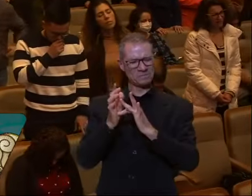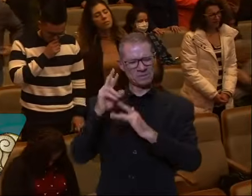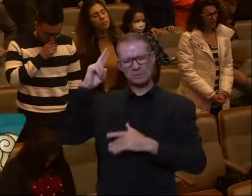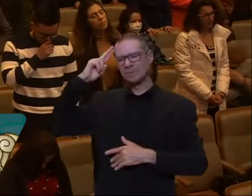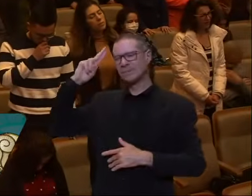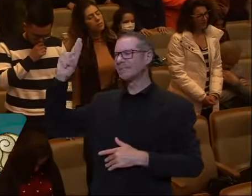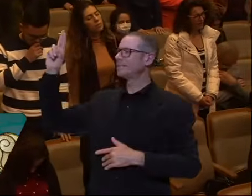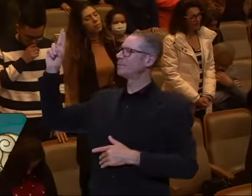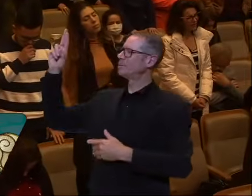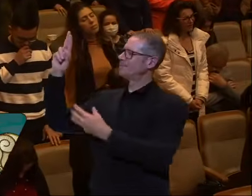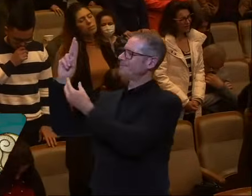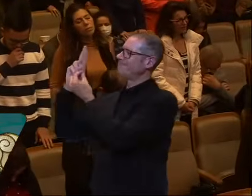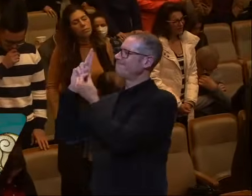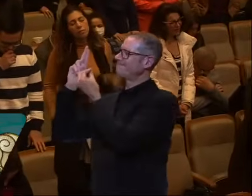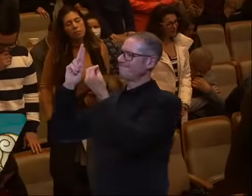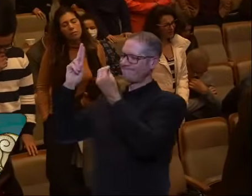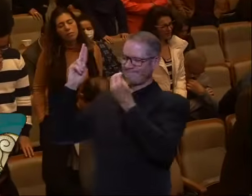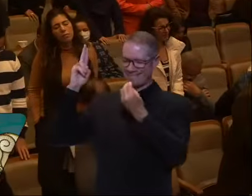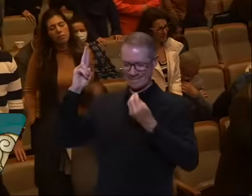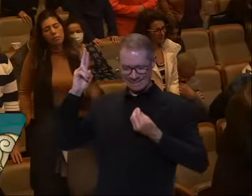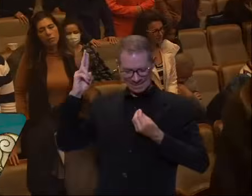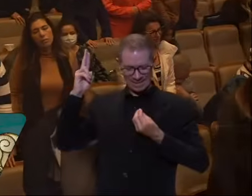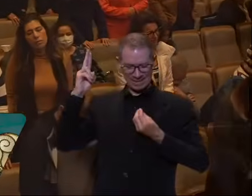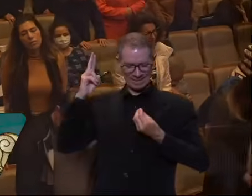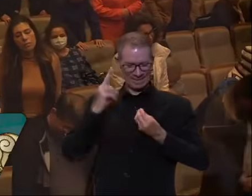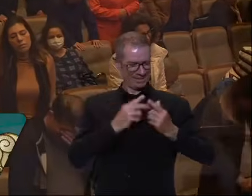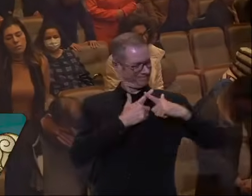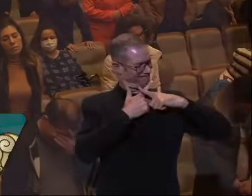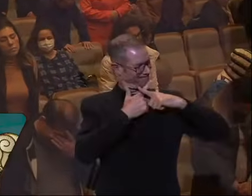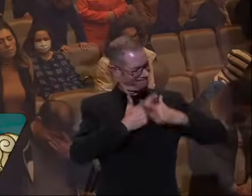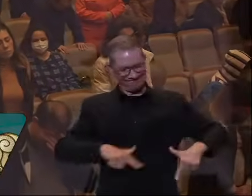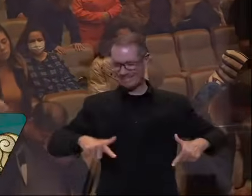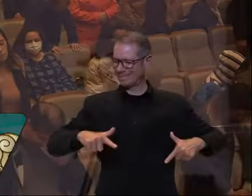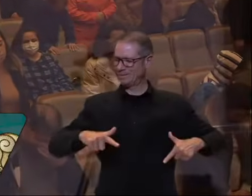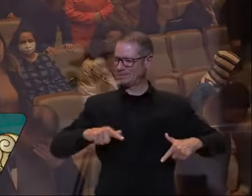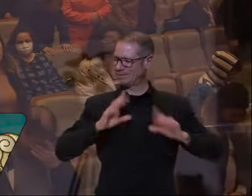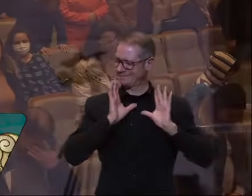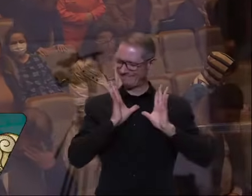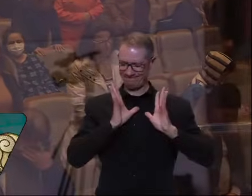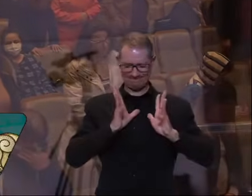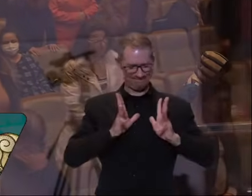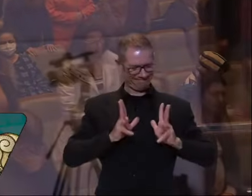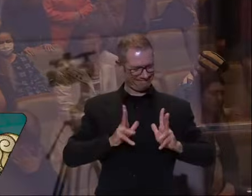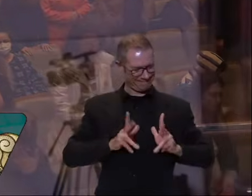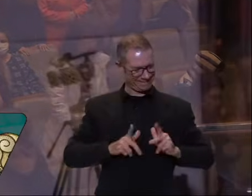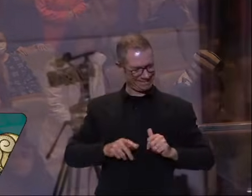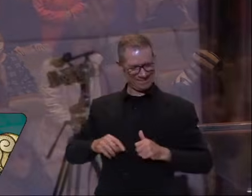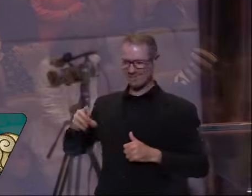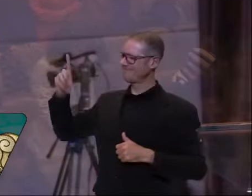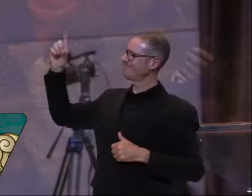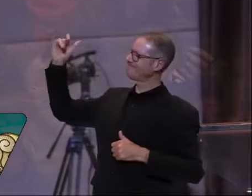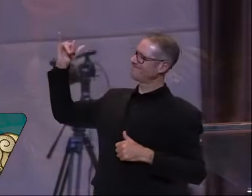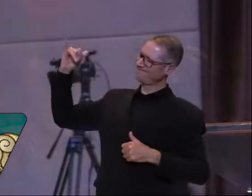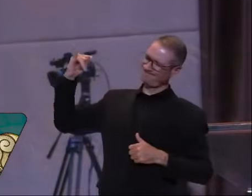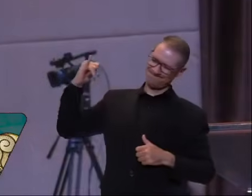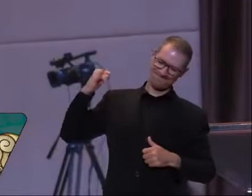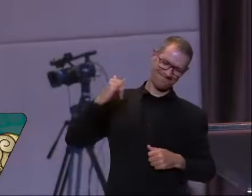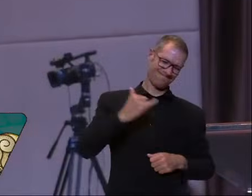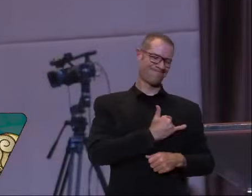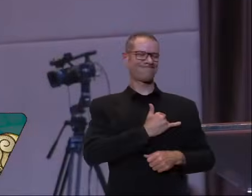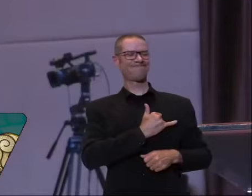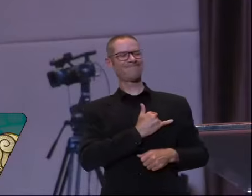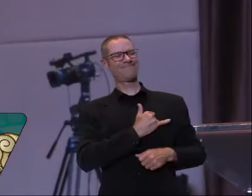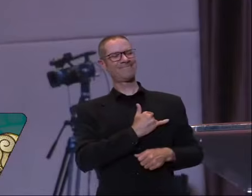Senhor nos deu. Nós fomos remidos, nós fomos perdoados. O Senhor